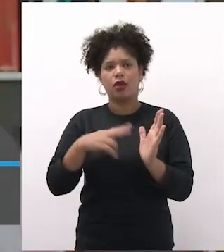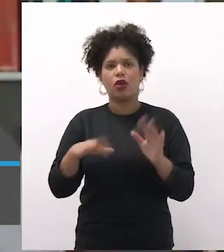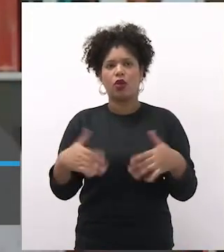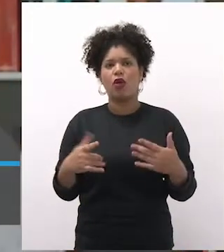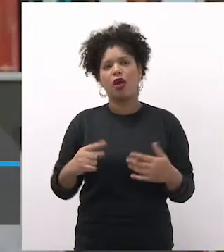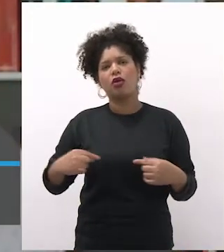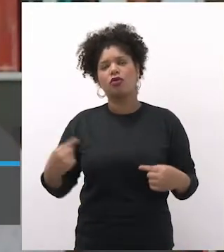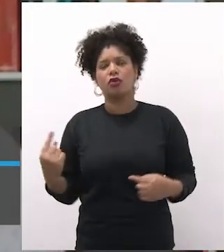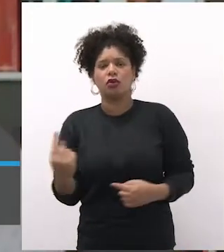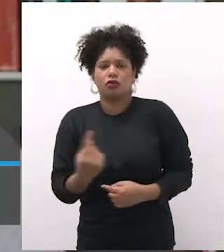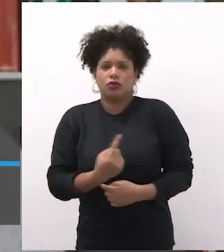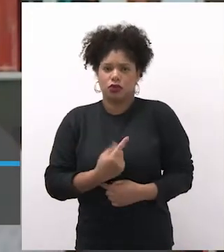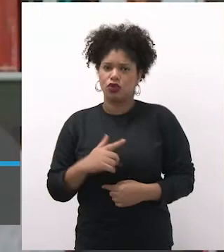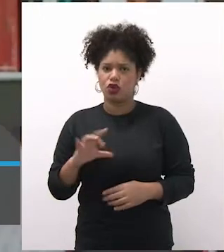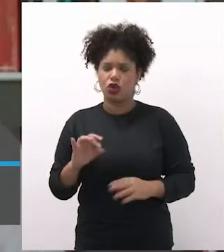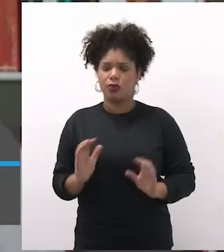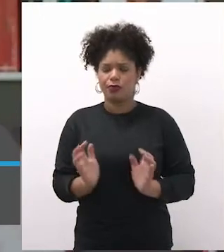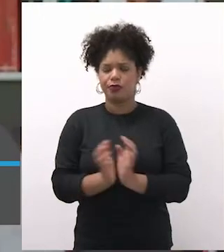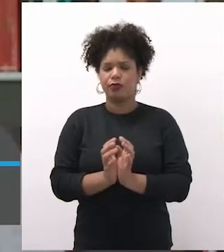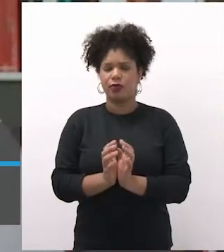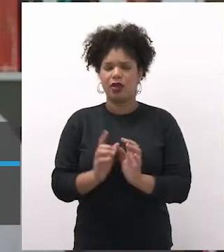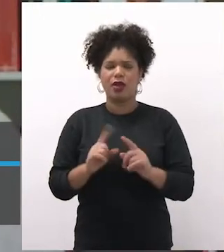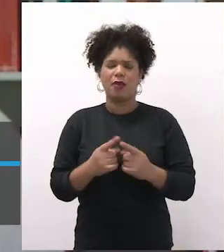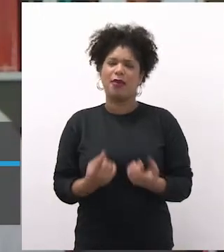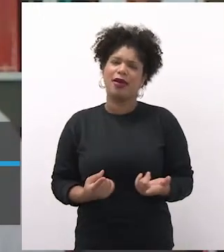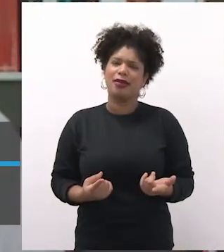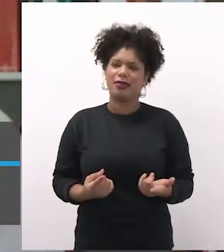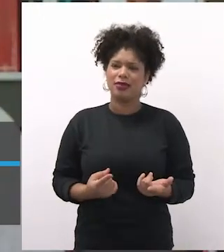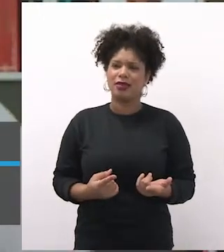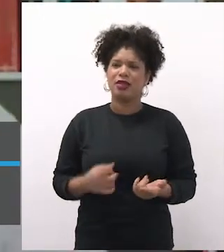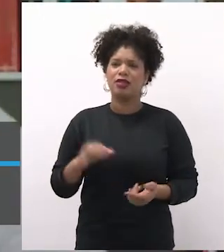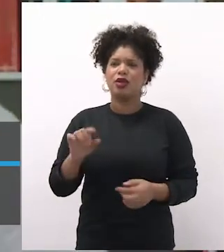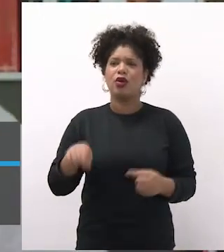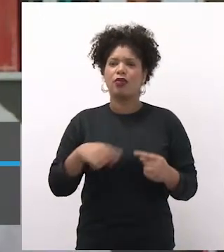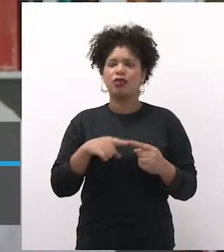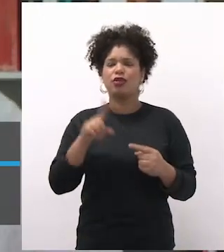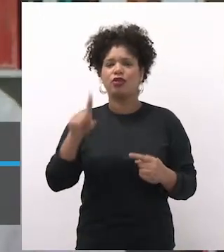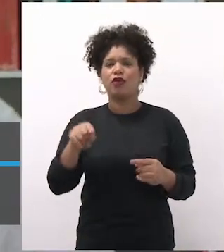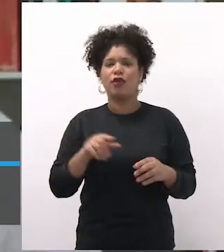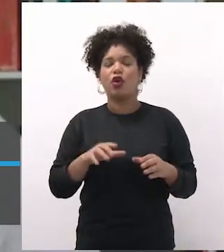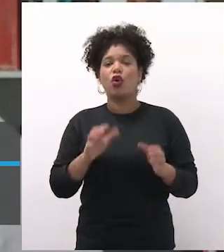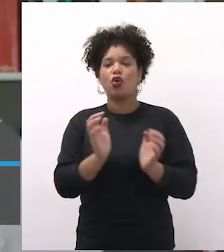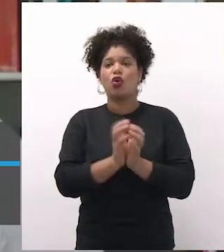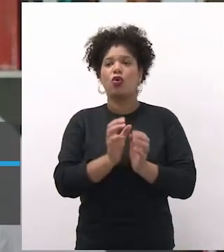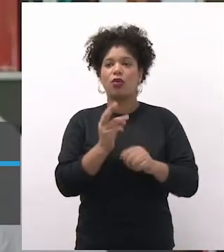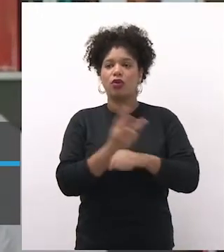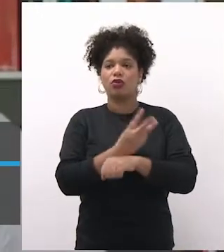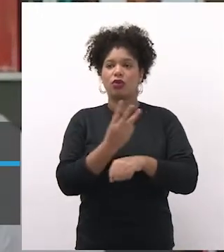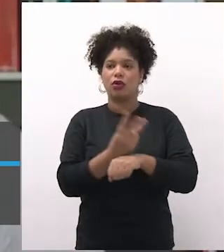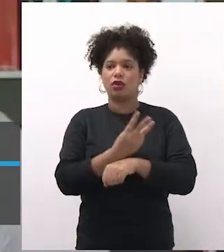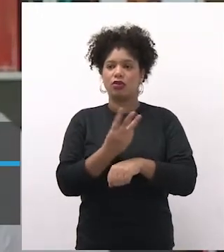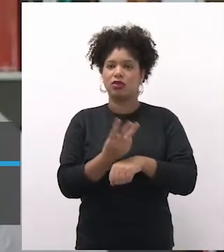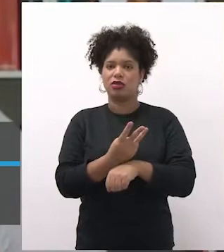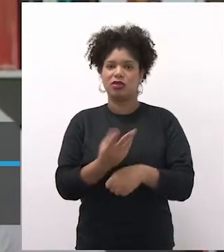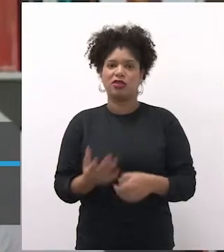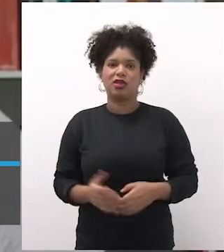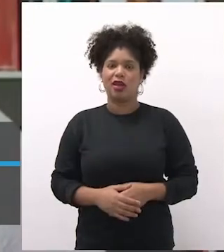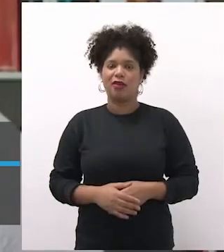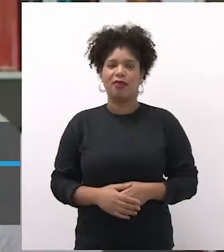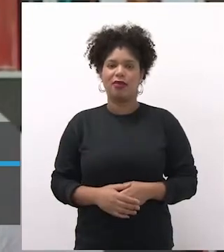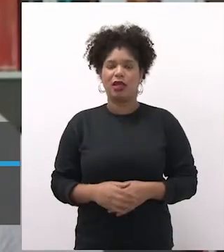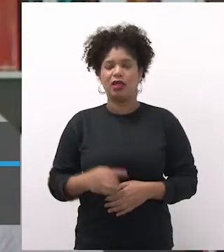Só que a gente chegou a uma conclusão que não era justo se nós temos um grupo no WhatsApp, que a gente